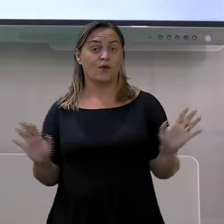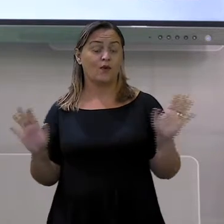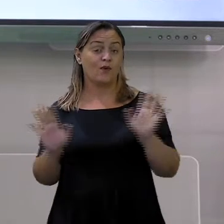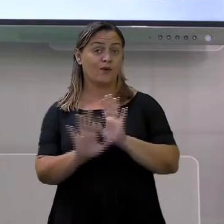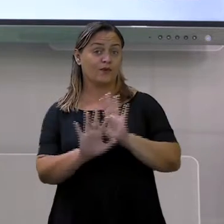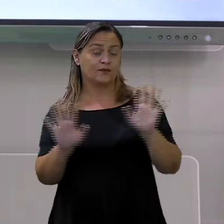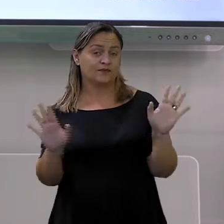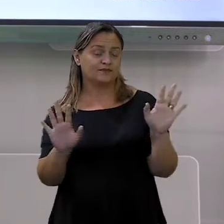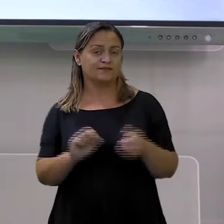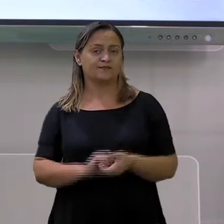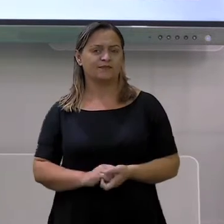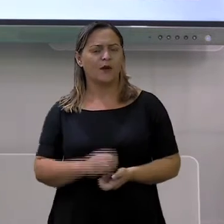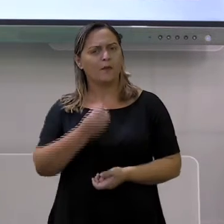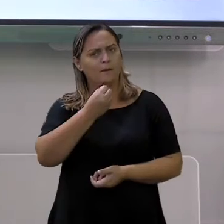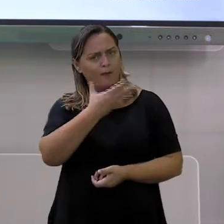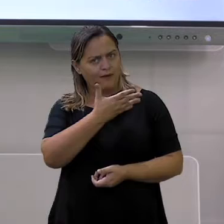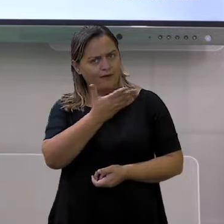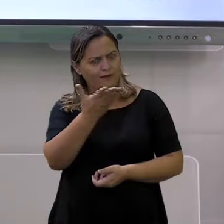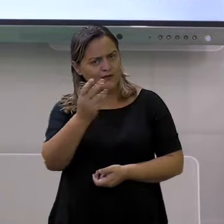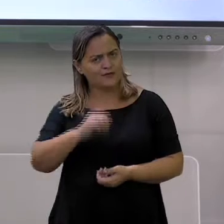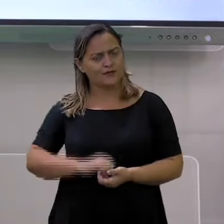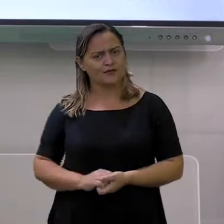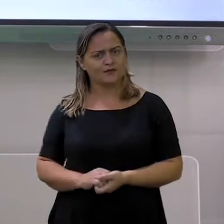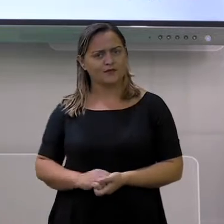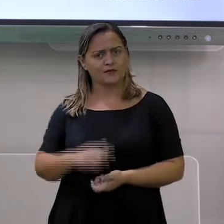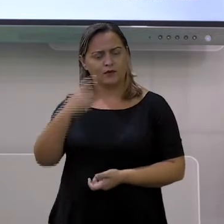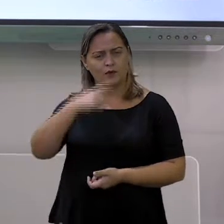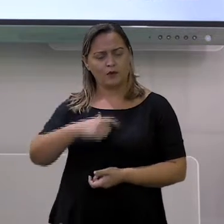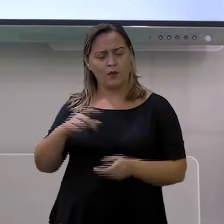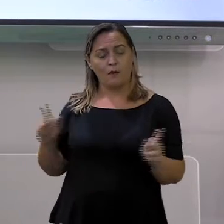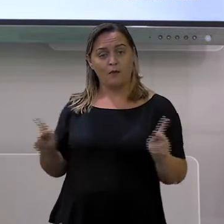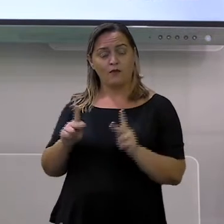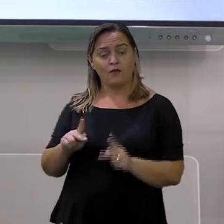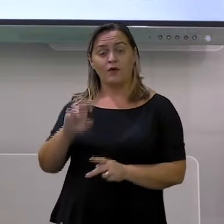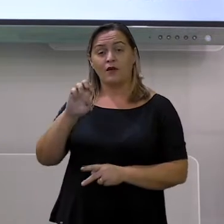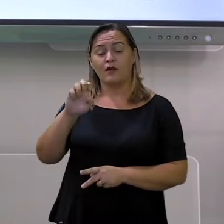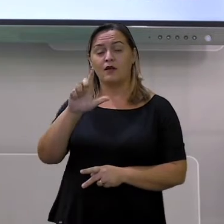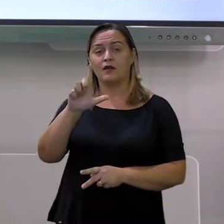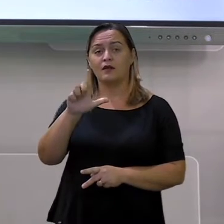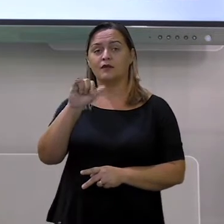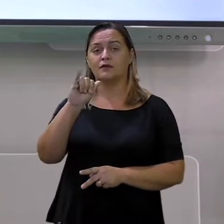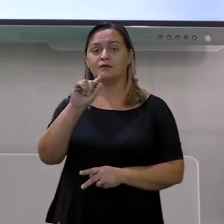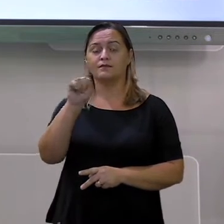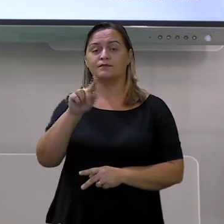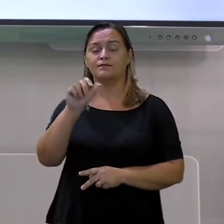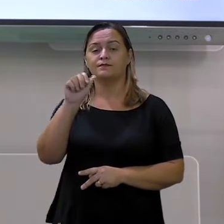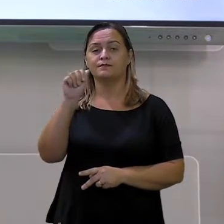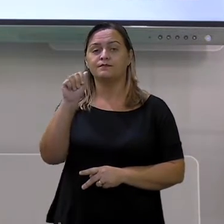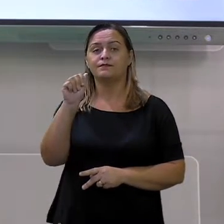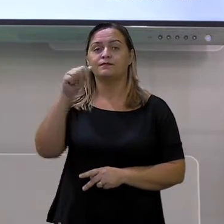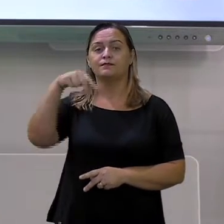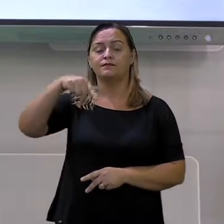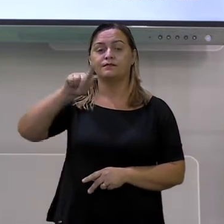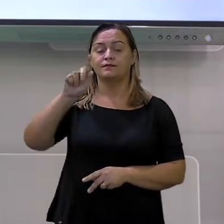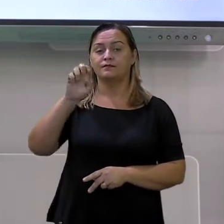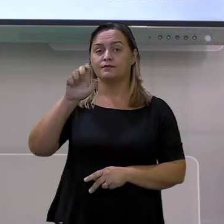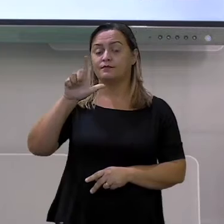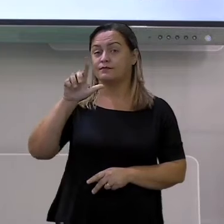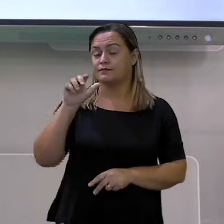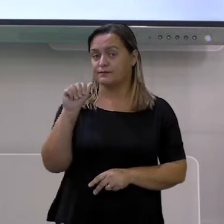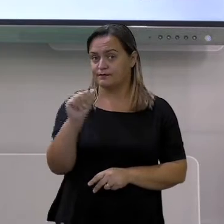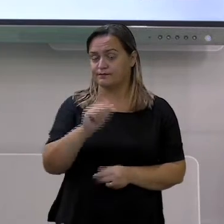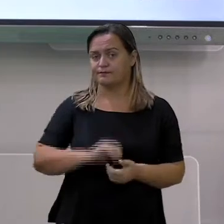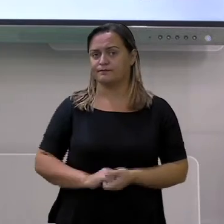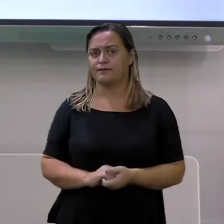Olá, tudo bem com vocês? Eu sou a professora Elisângela Martins, professora da TV Educação, da Rede Municipal